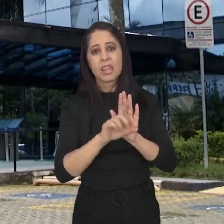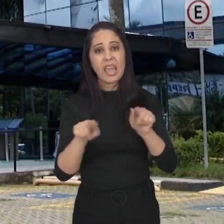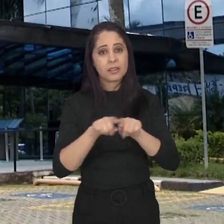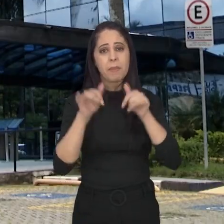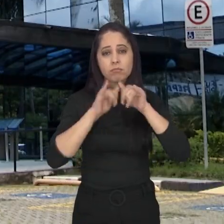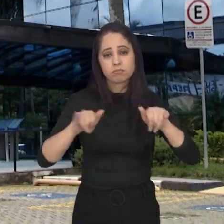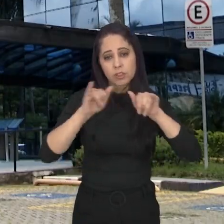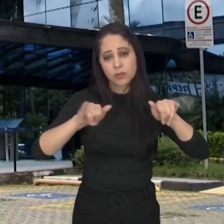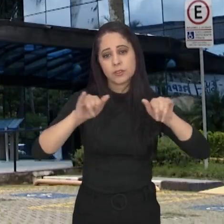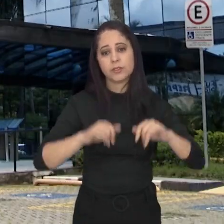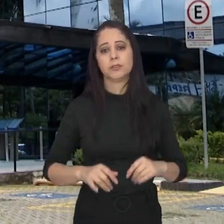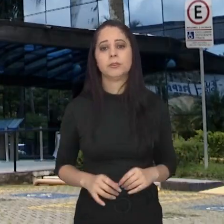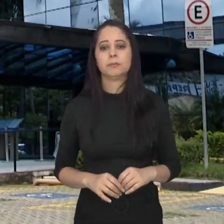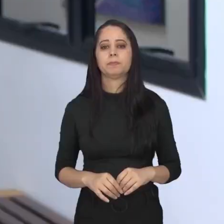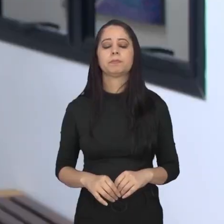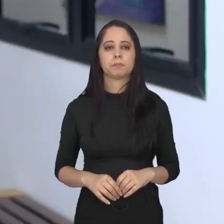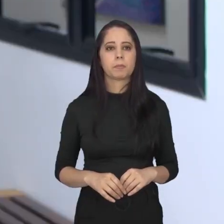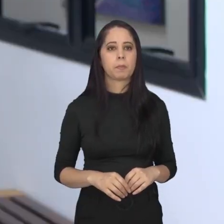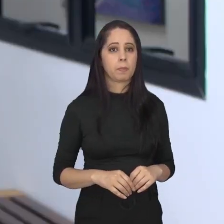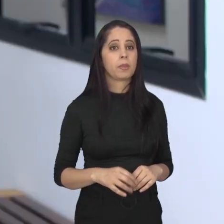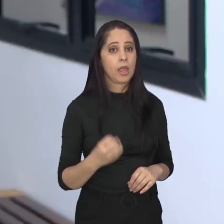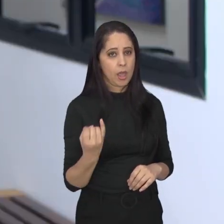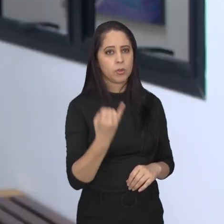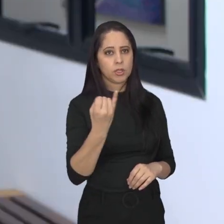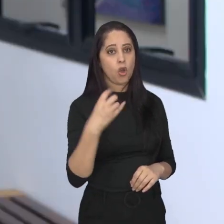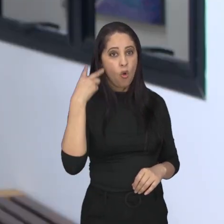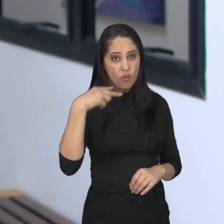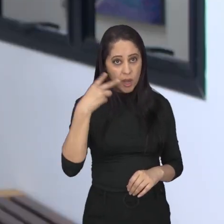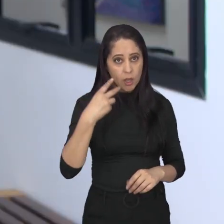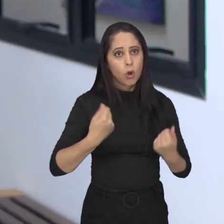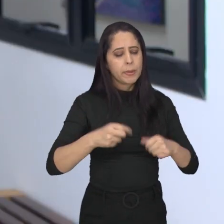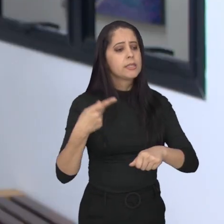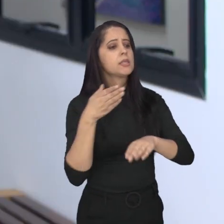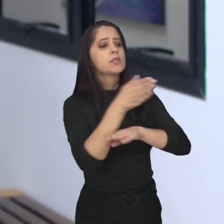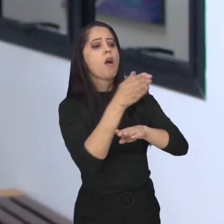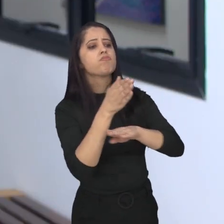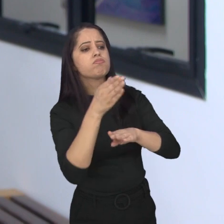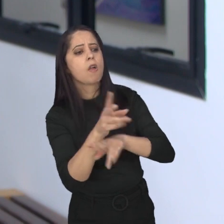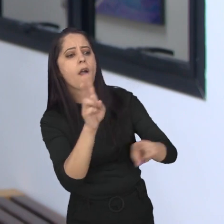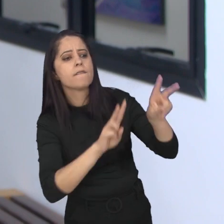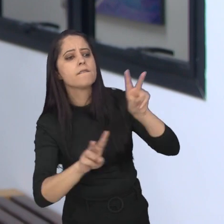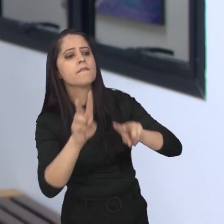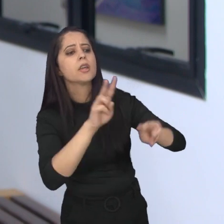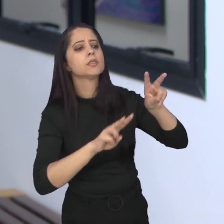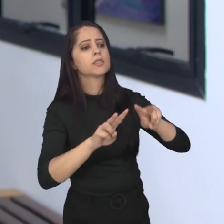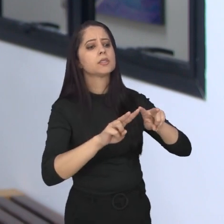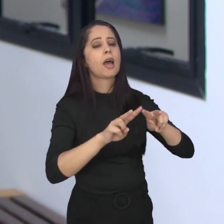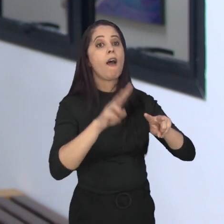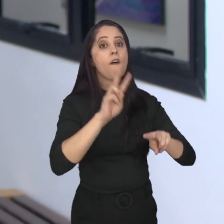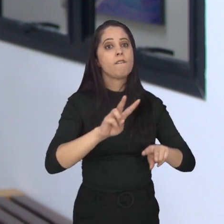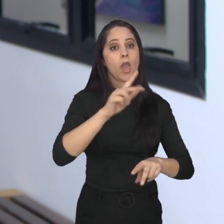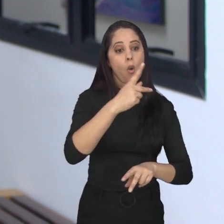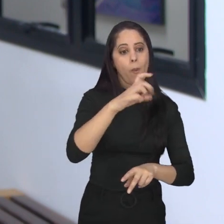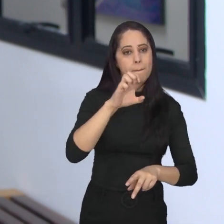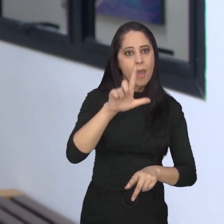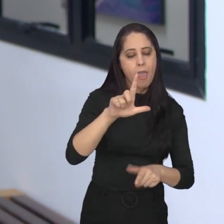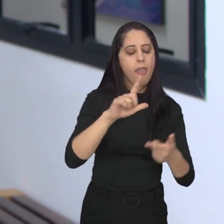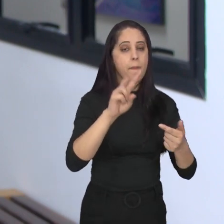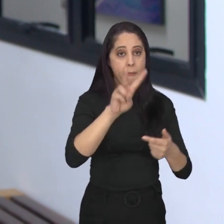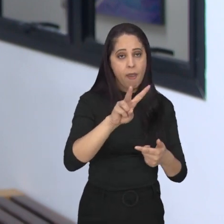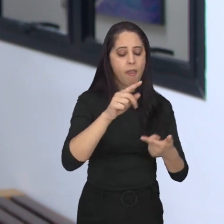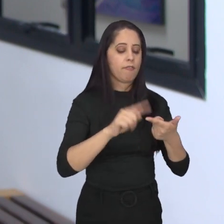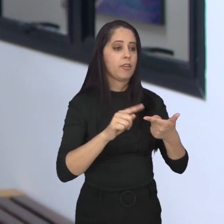oportunidades em diversos meios, não só no poder público, não só no cidadão, não só no indivíduo. A gente tem que fazer em todos os eixos.